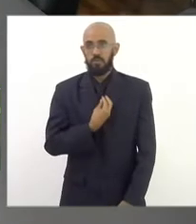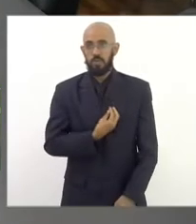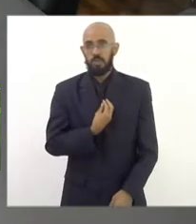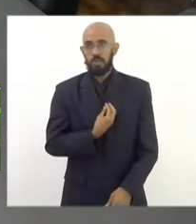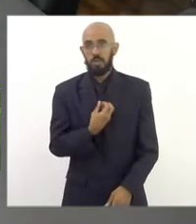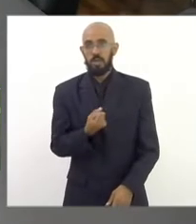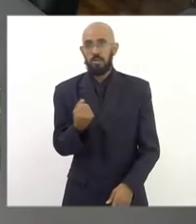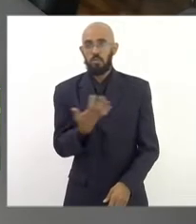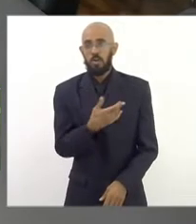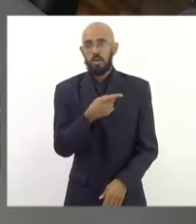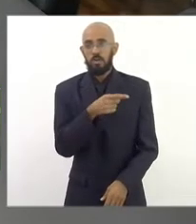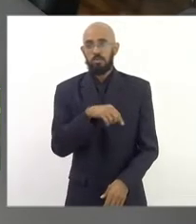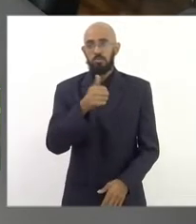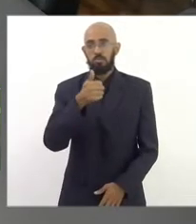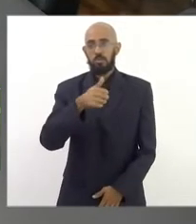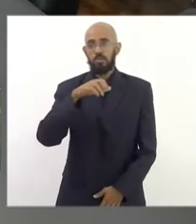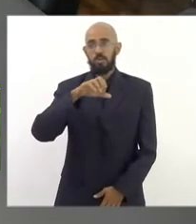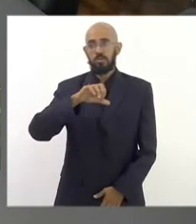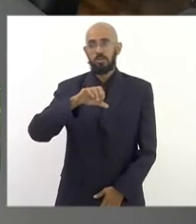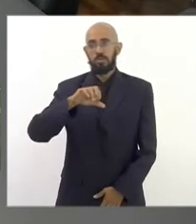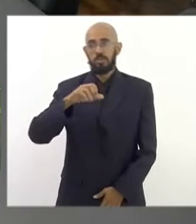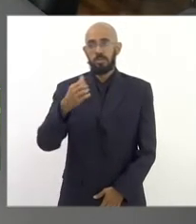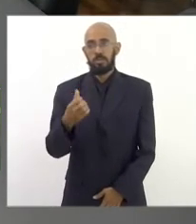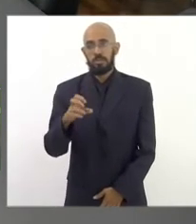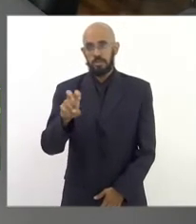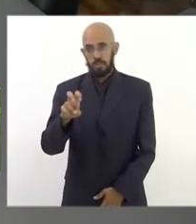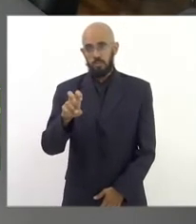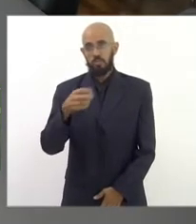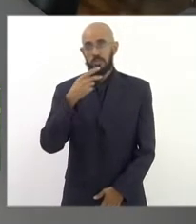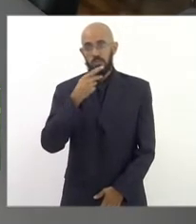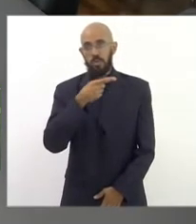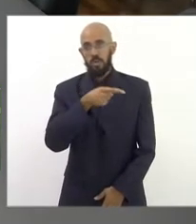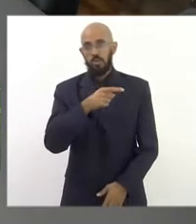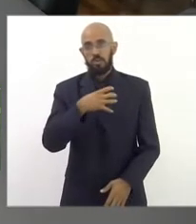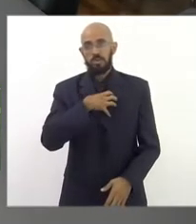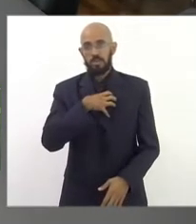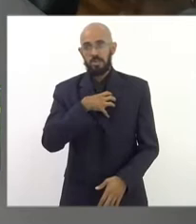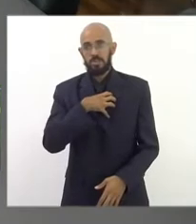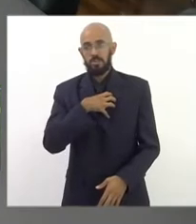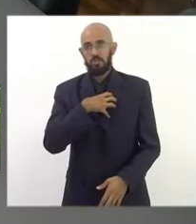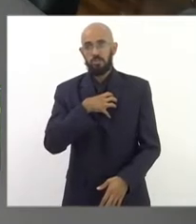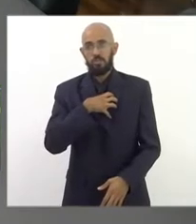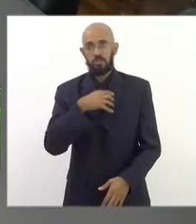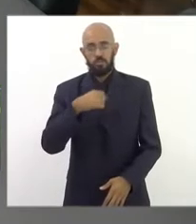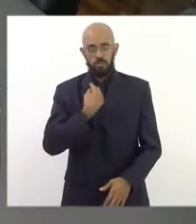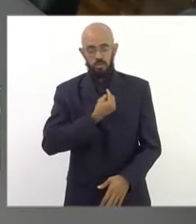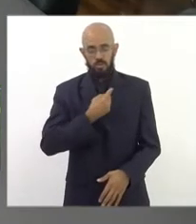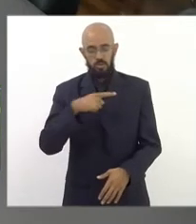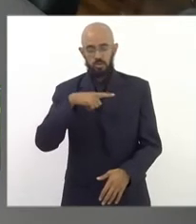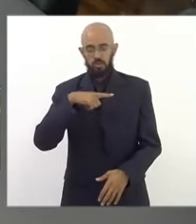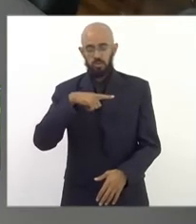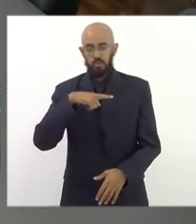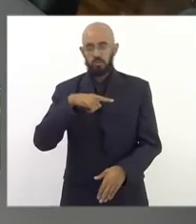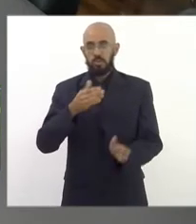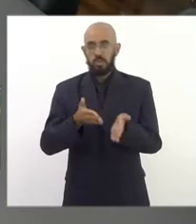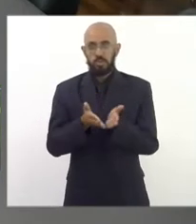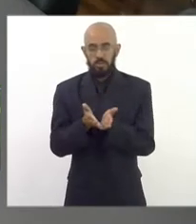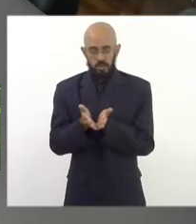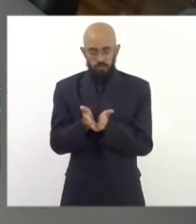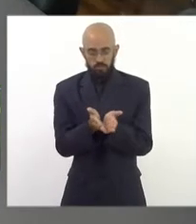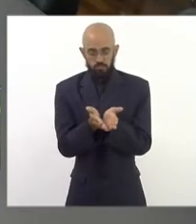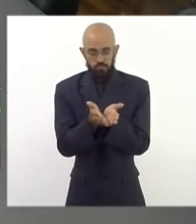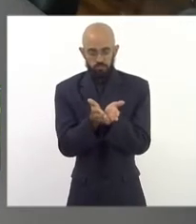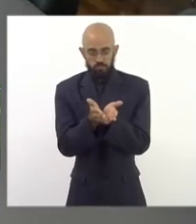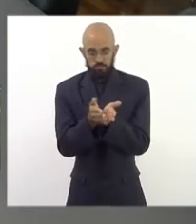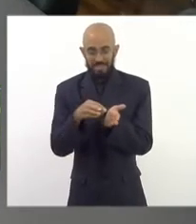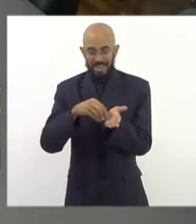quando lá em 95 você disse que a sensação que a gente tinha era que estava empurrando um transatlântico na areia e que só tinha meia dúzia